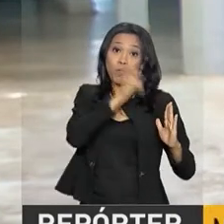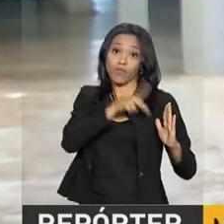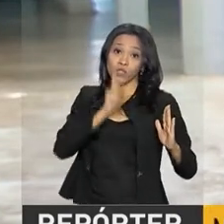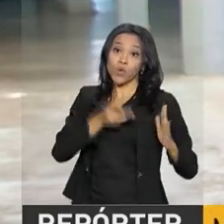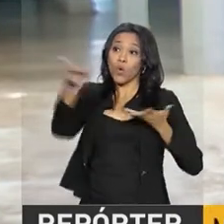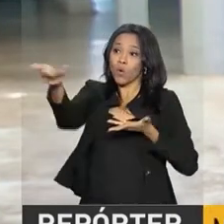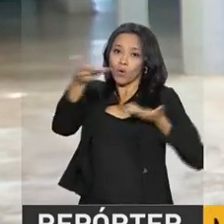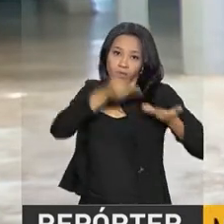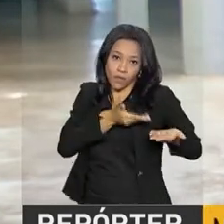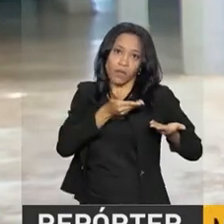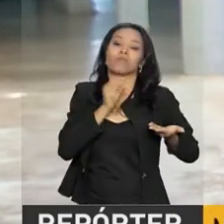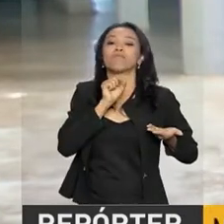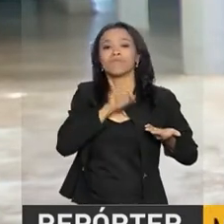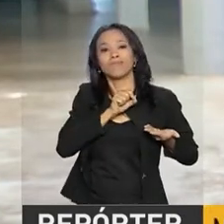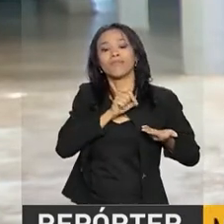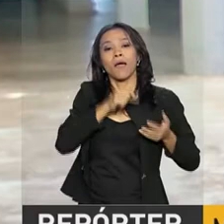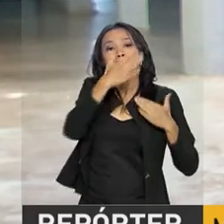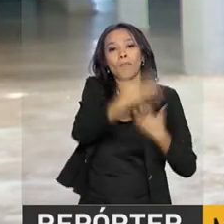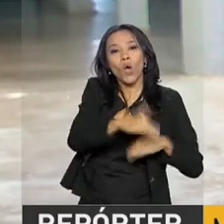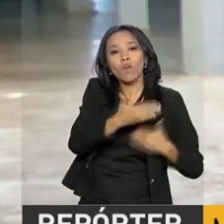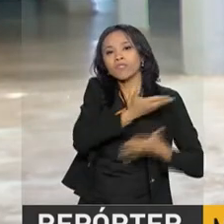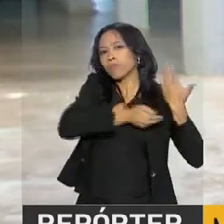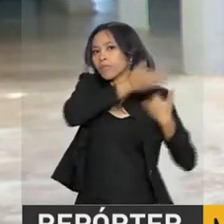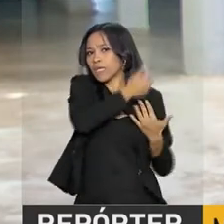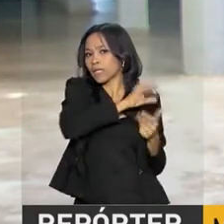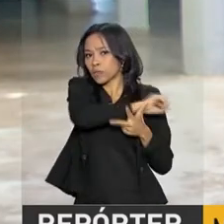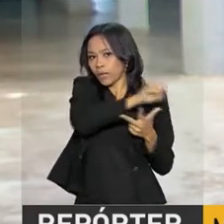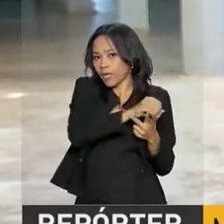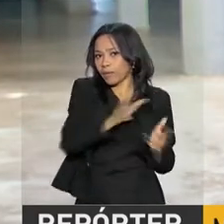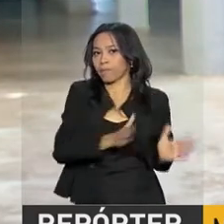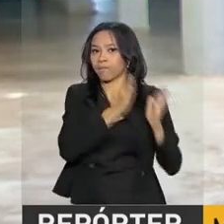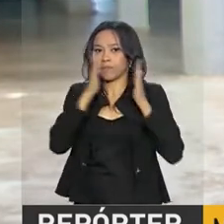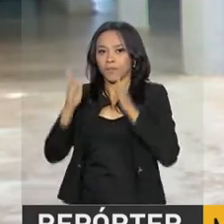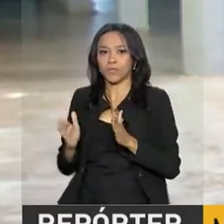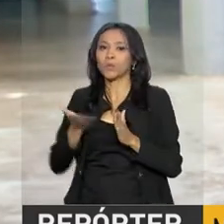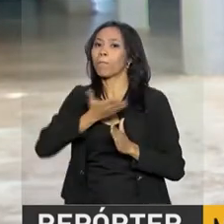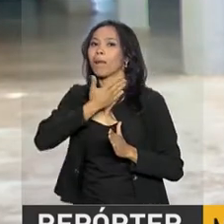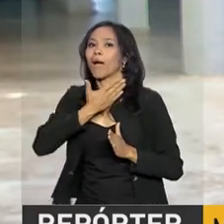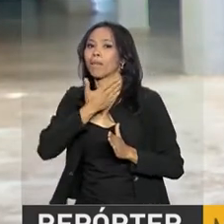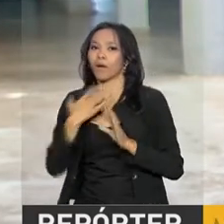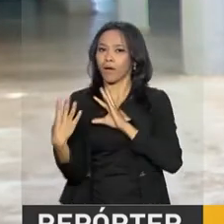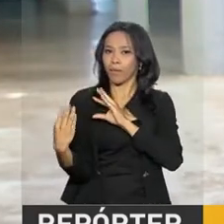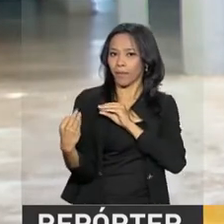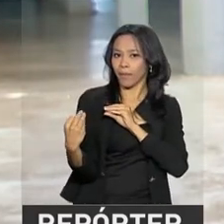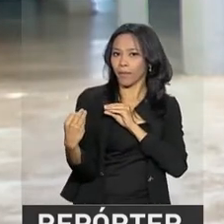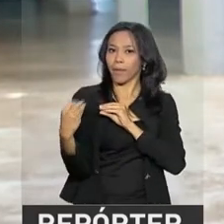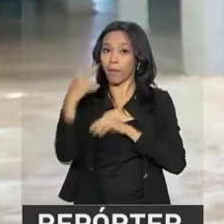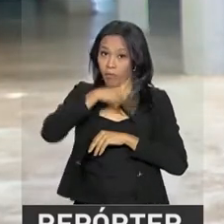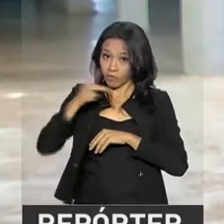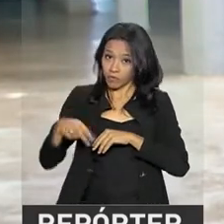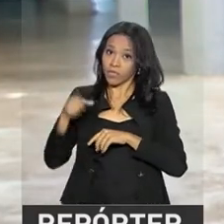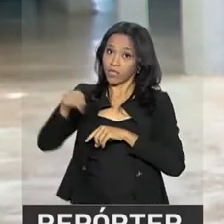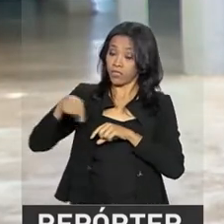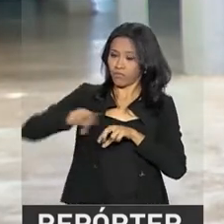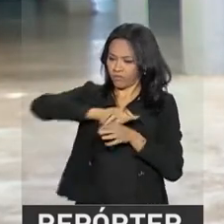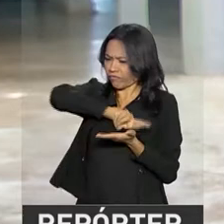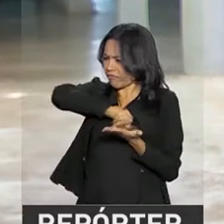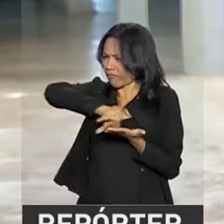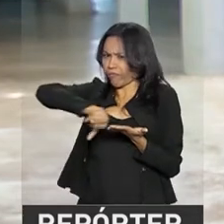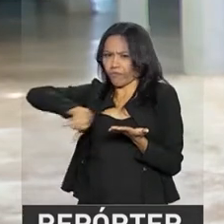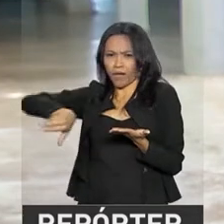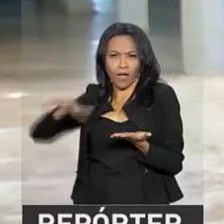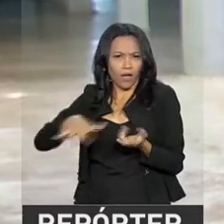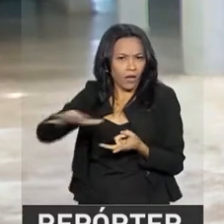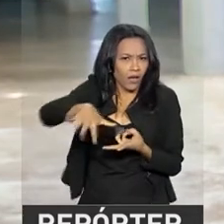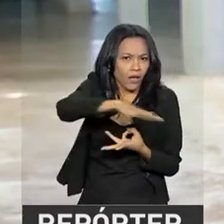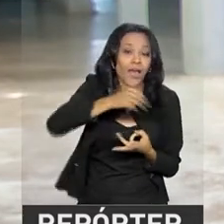convidado faz questões de provas de edições anteriores no segundo a um bate papo com profissionais e especialistas em várias áreas